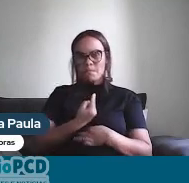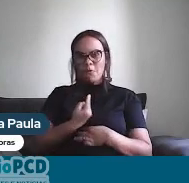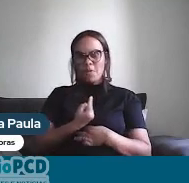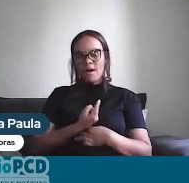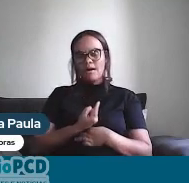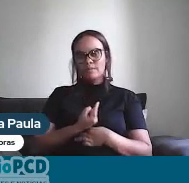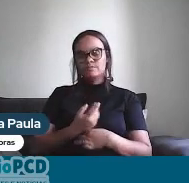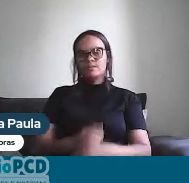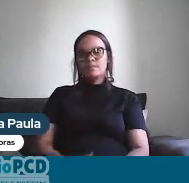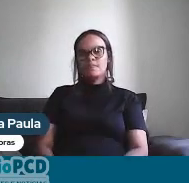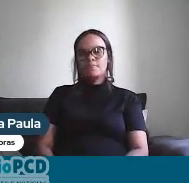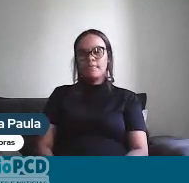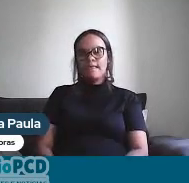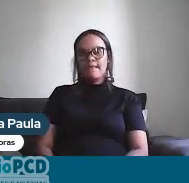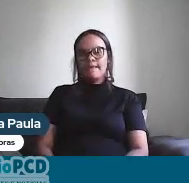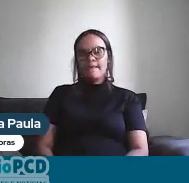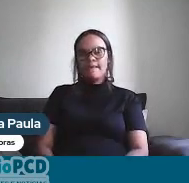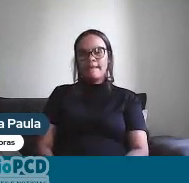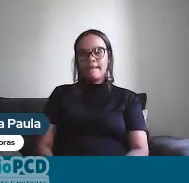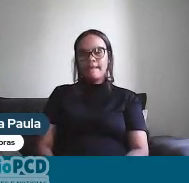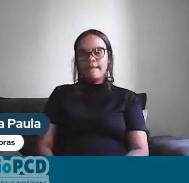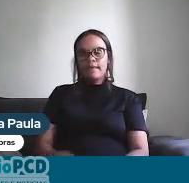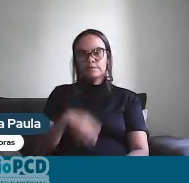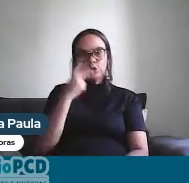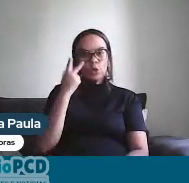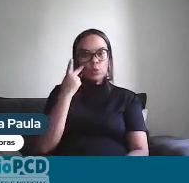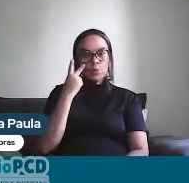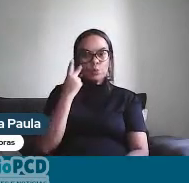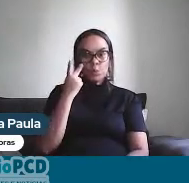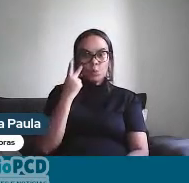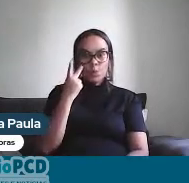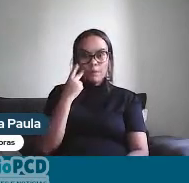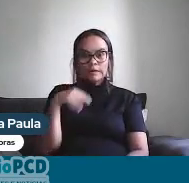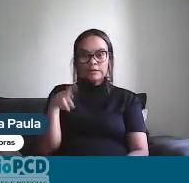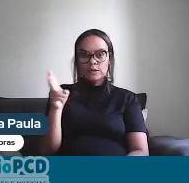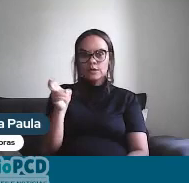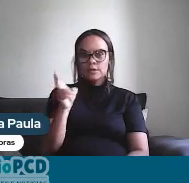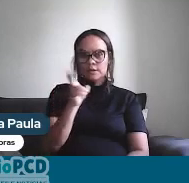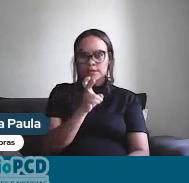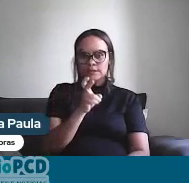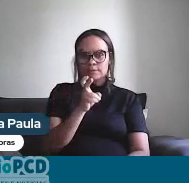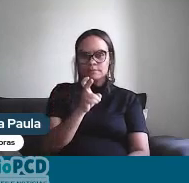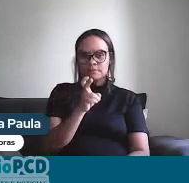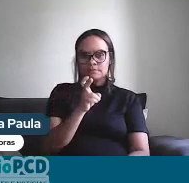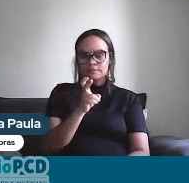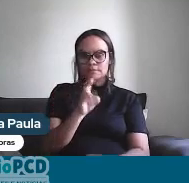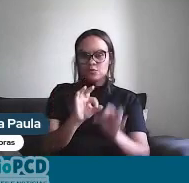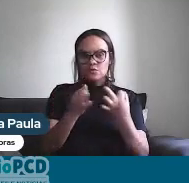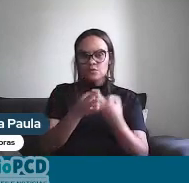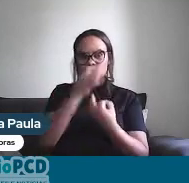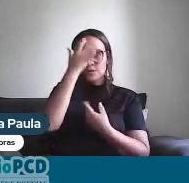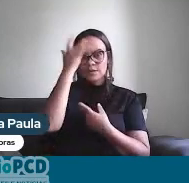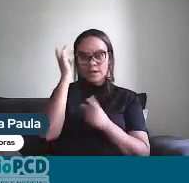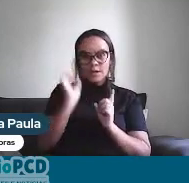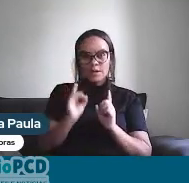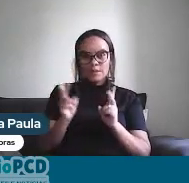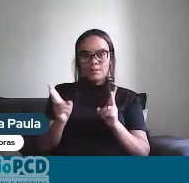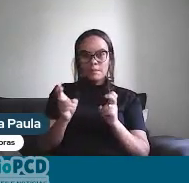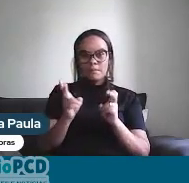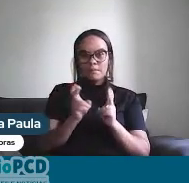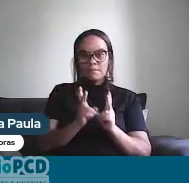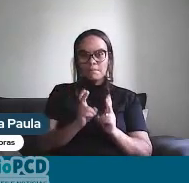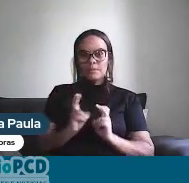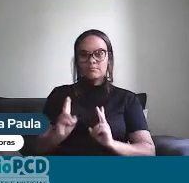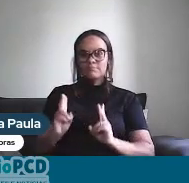aí não é incomum a gente perceber quadros depressivos, né? Como é que eu posso perceber em